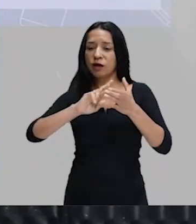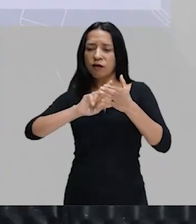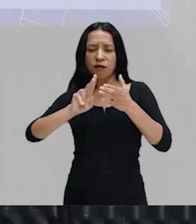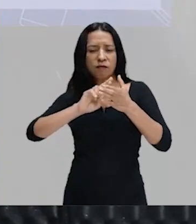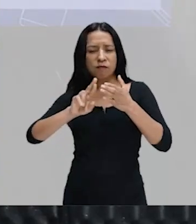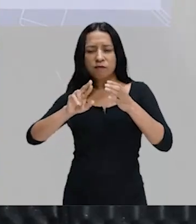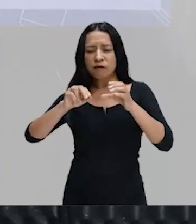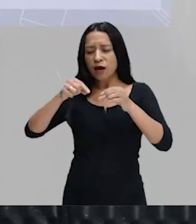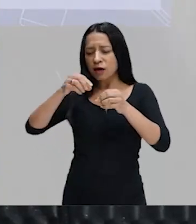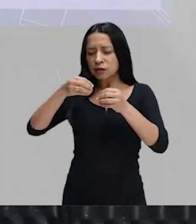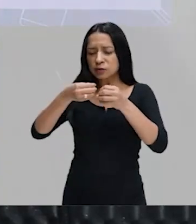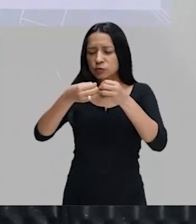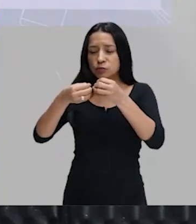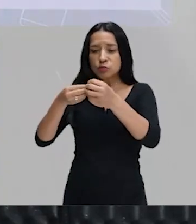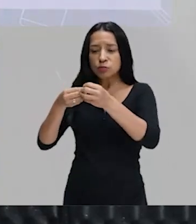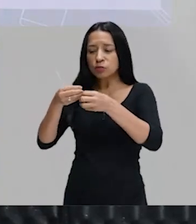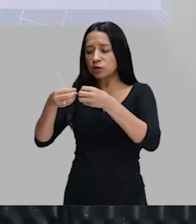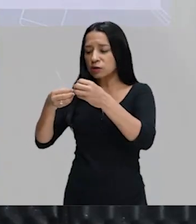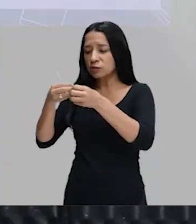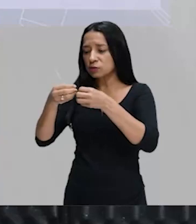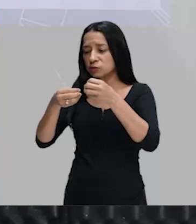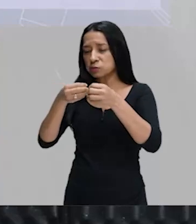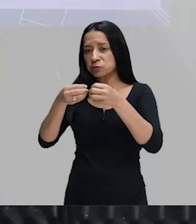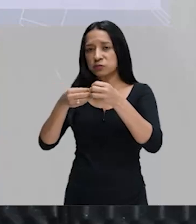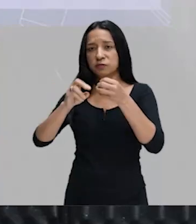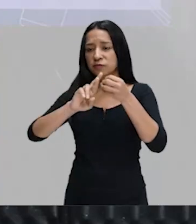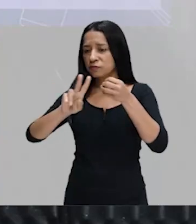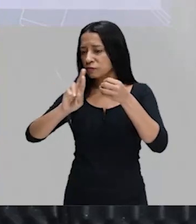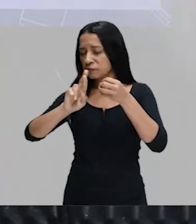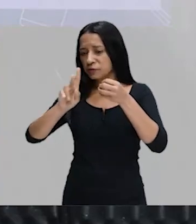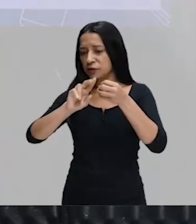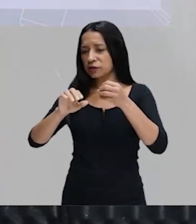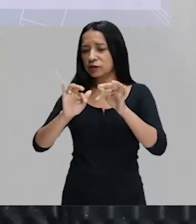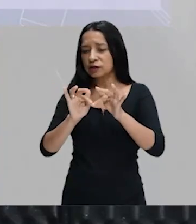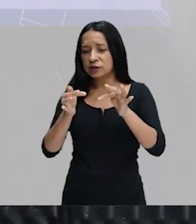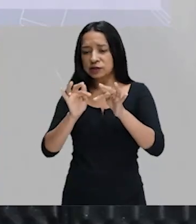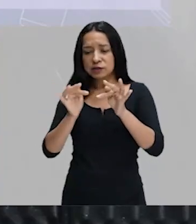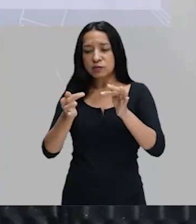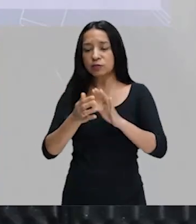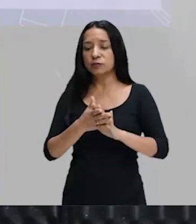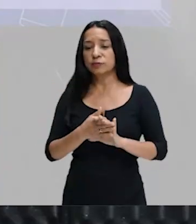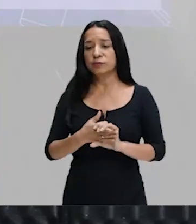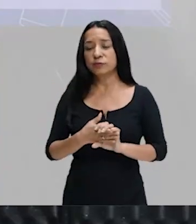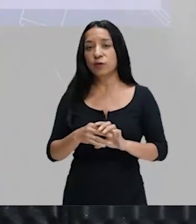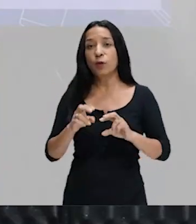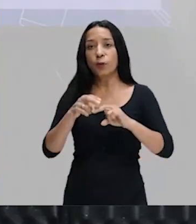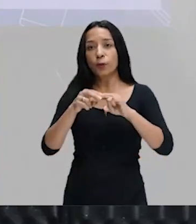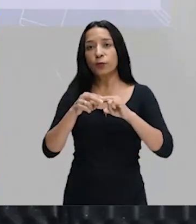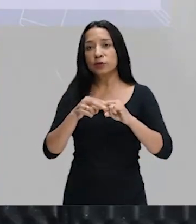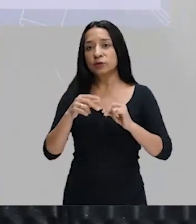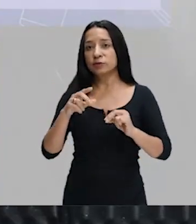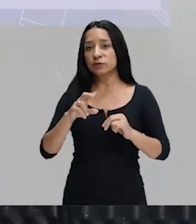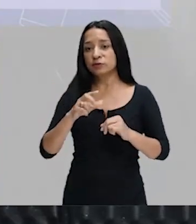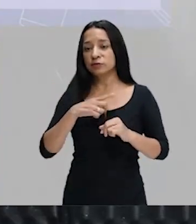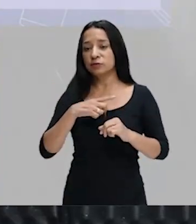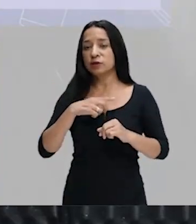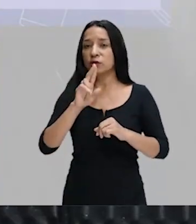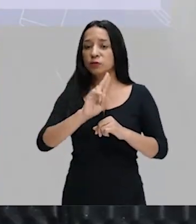várias moléculas de carboidratos, várias moléculas simples de carboidratos. Por isso que a gente tem esse